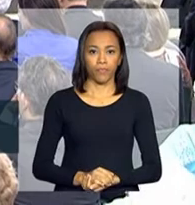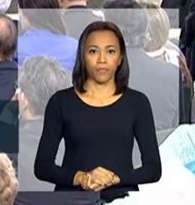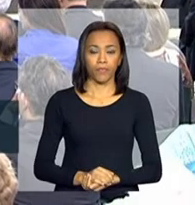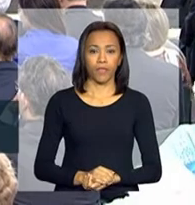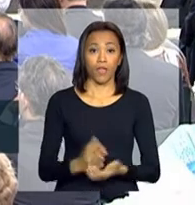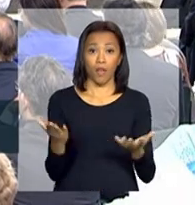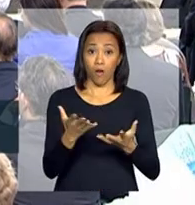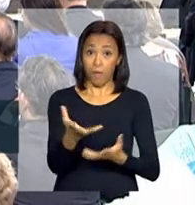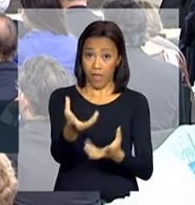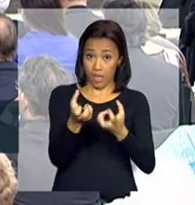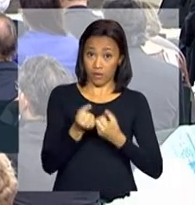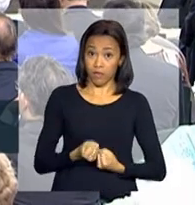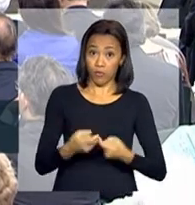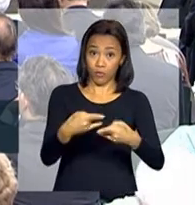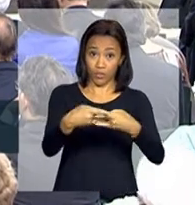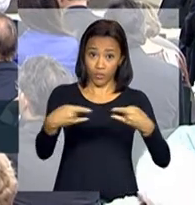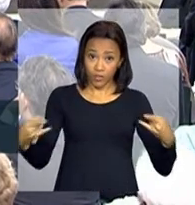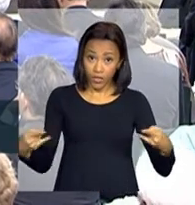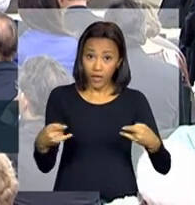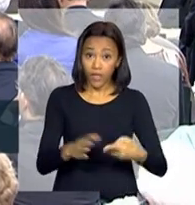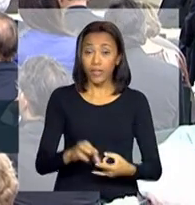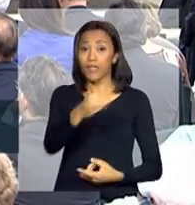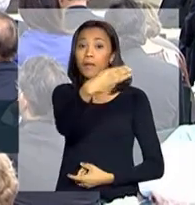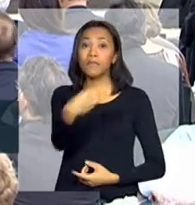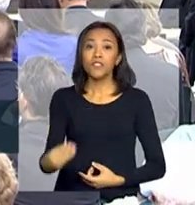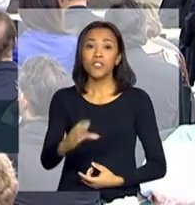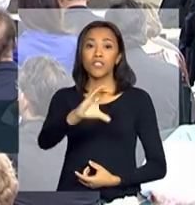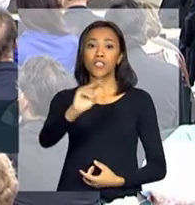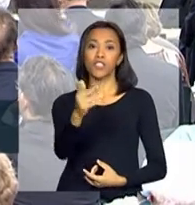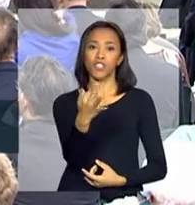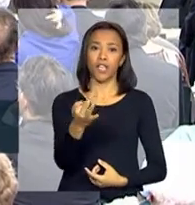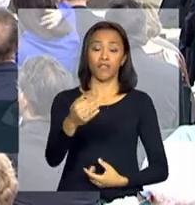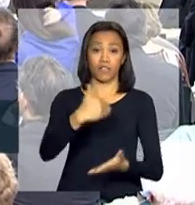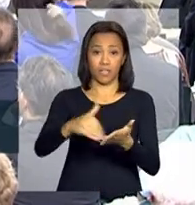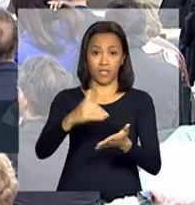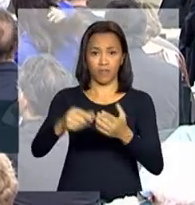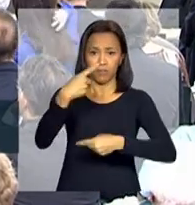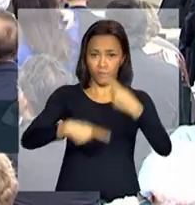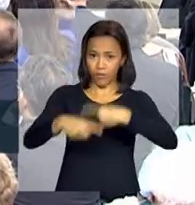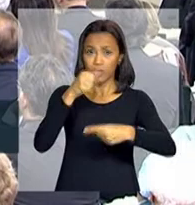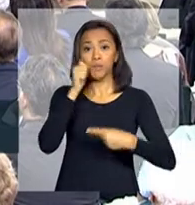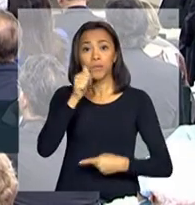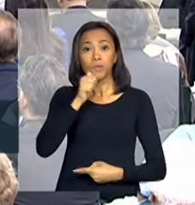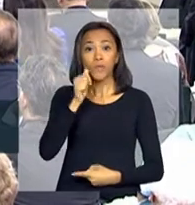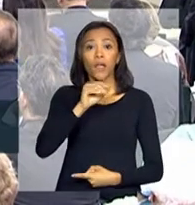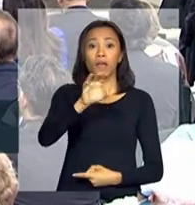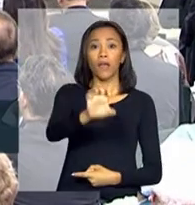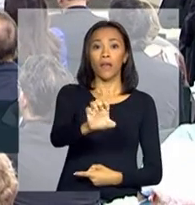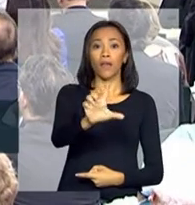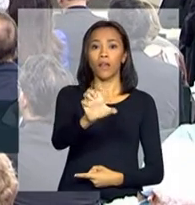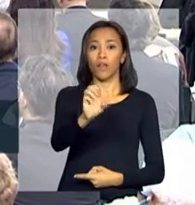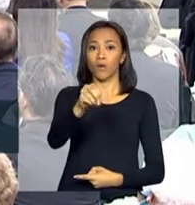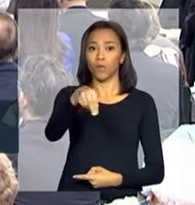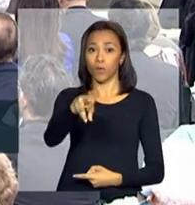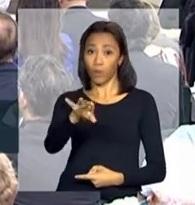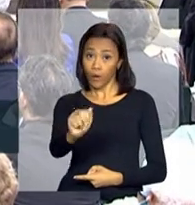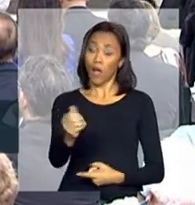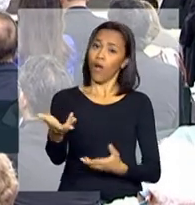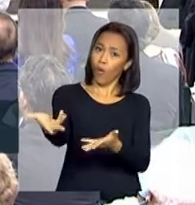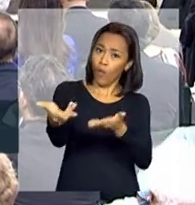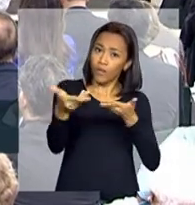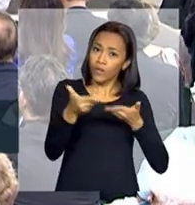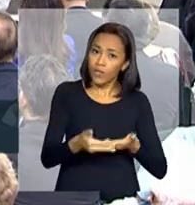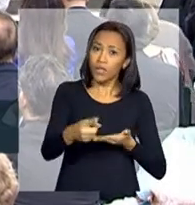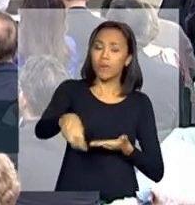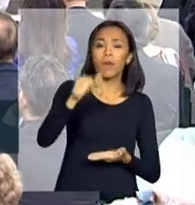e para receber o cheque das mãos da ministra-chefe da Secretaria de políticas para as mulheres Eleonora menicucci convidamos